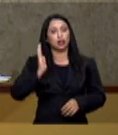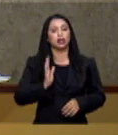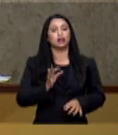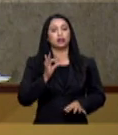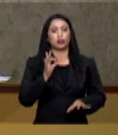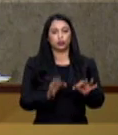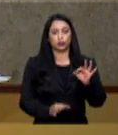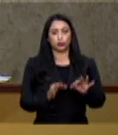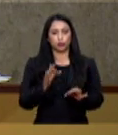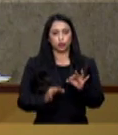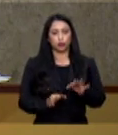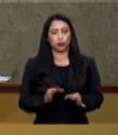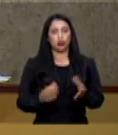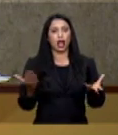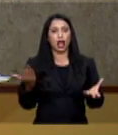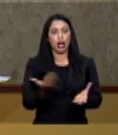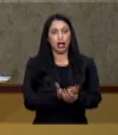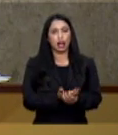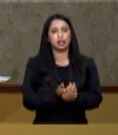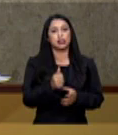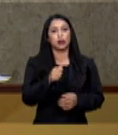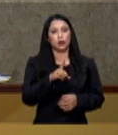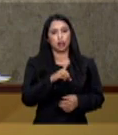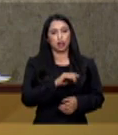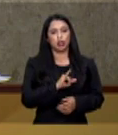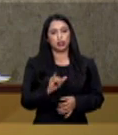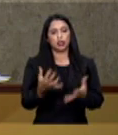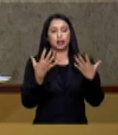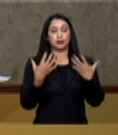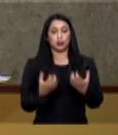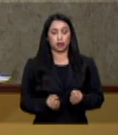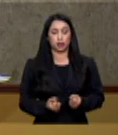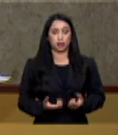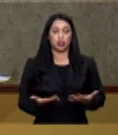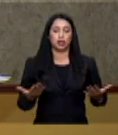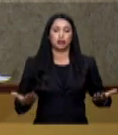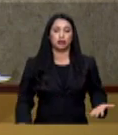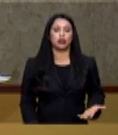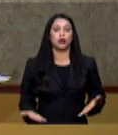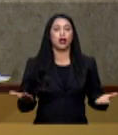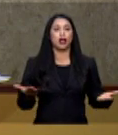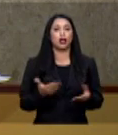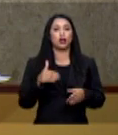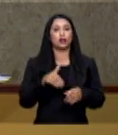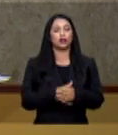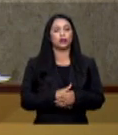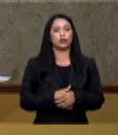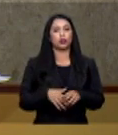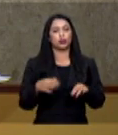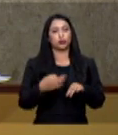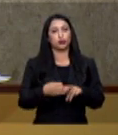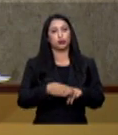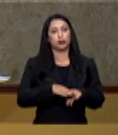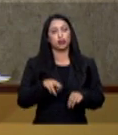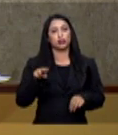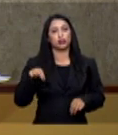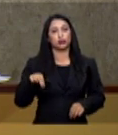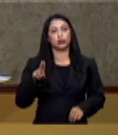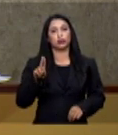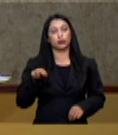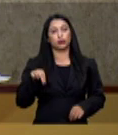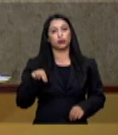julga procedente a ação declaratória de constitucionalidade. Como vota Vossa Excelência, ministro Nunes Marques?